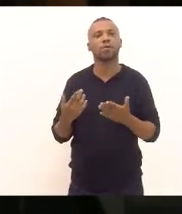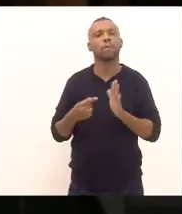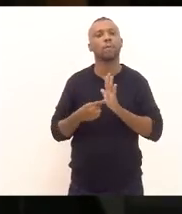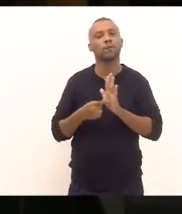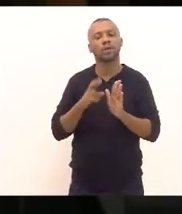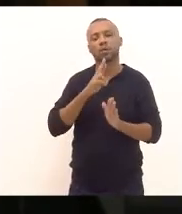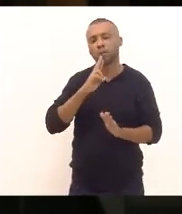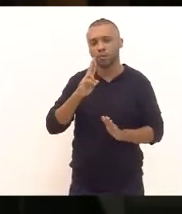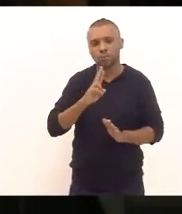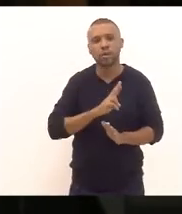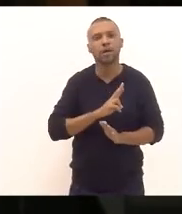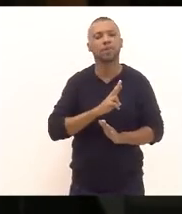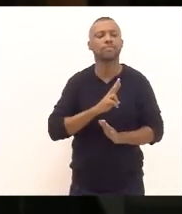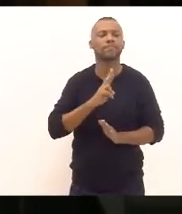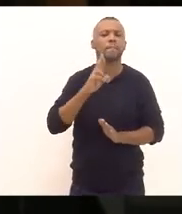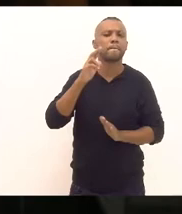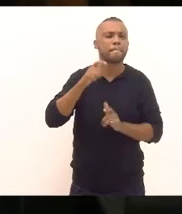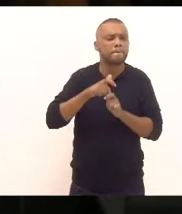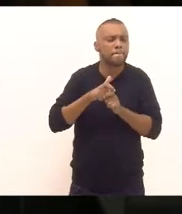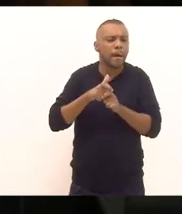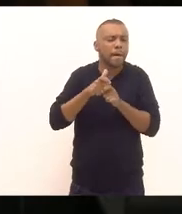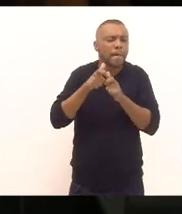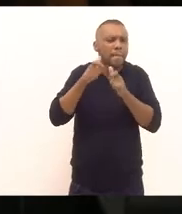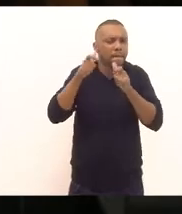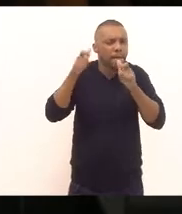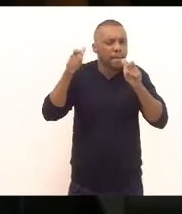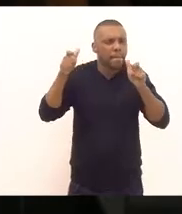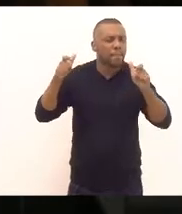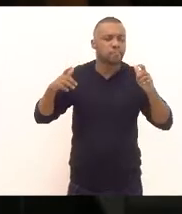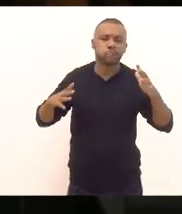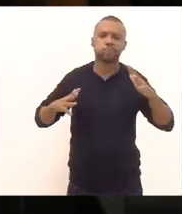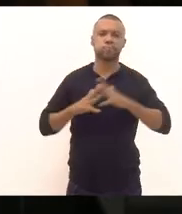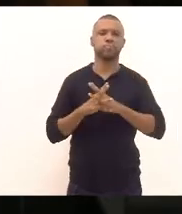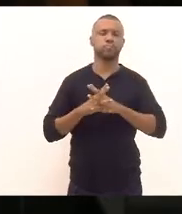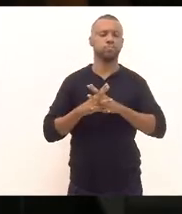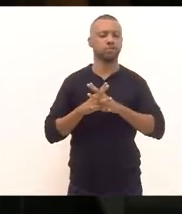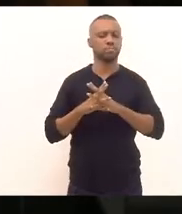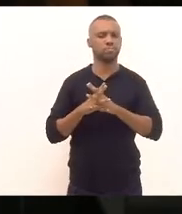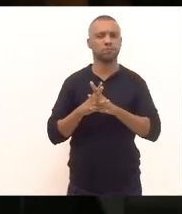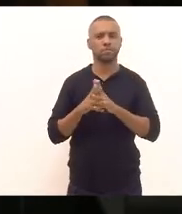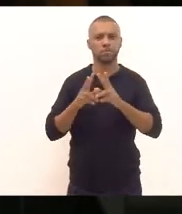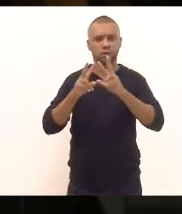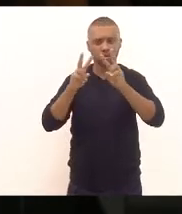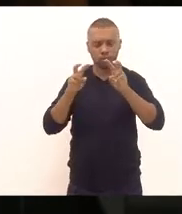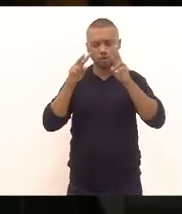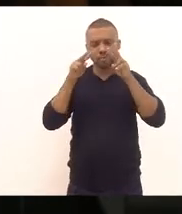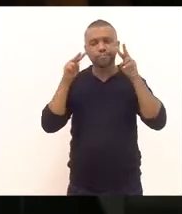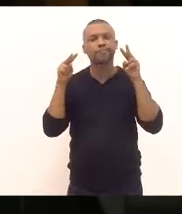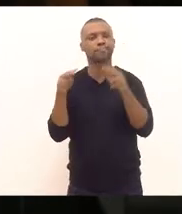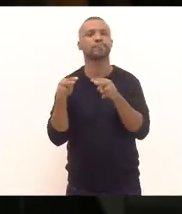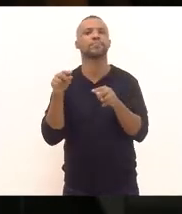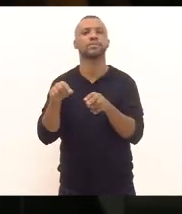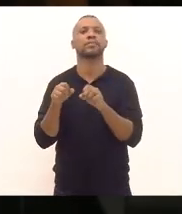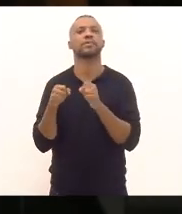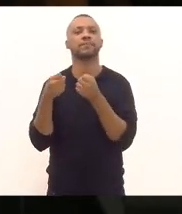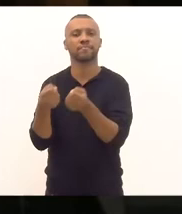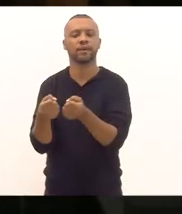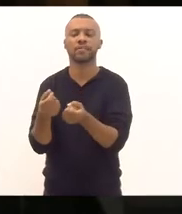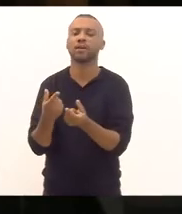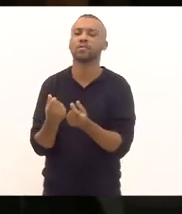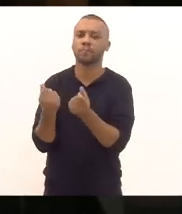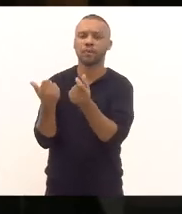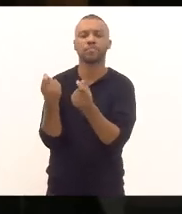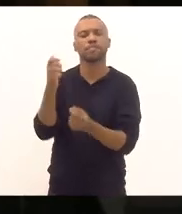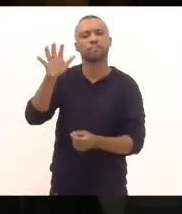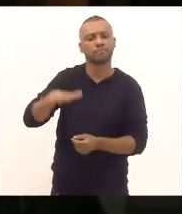resultado muito maior muito maior sopão de vista de Defesa do